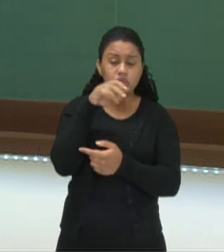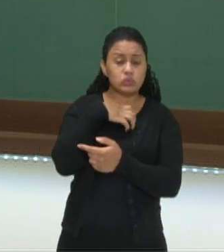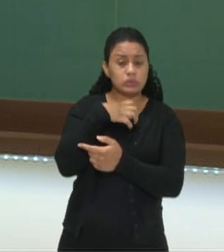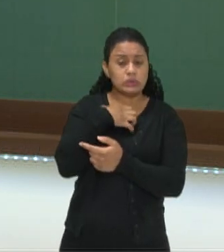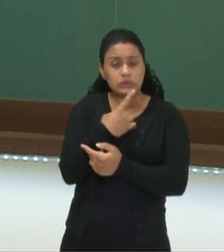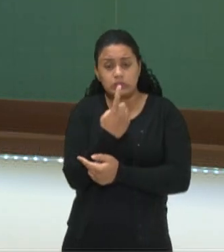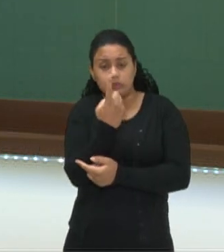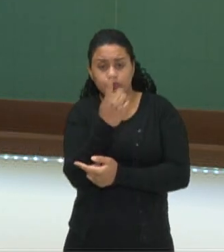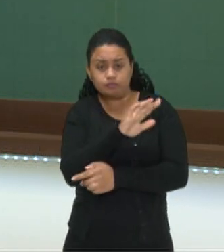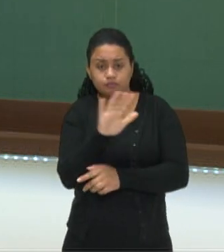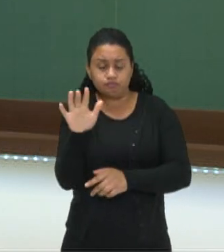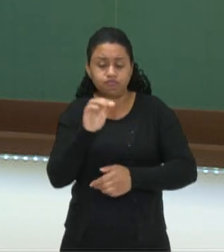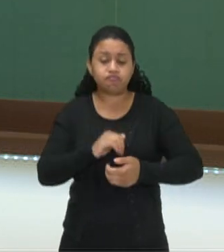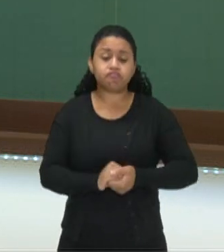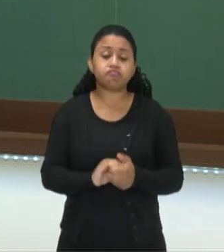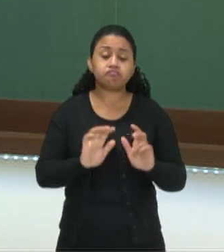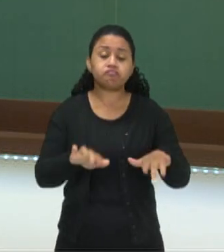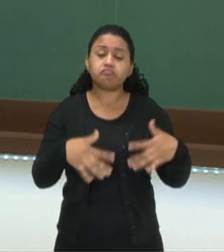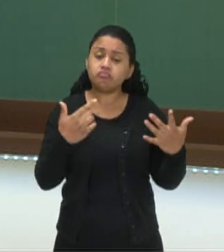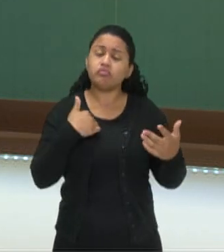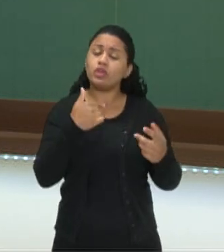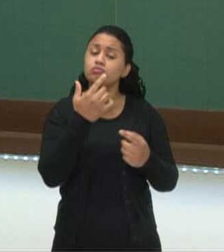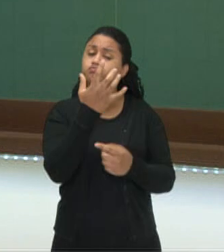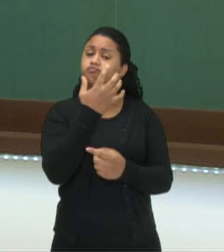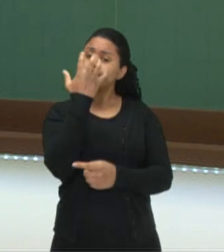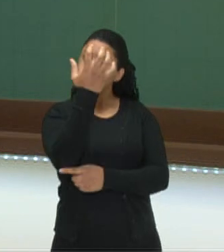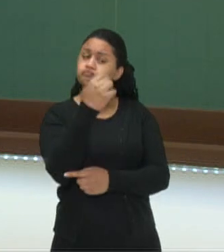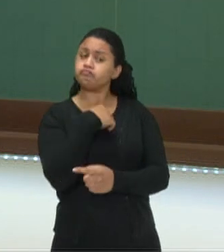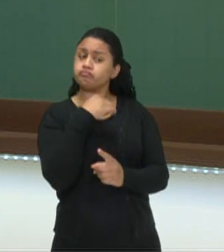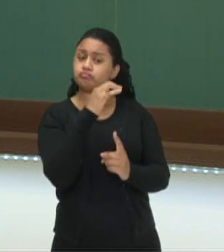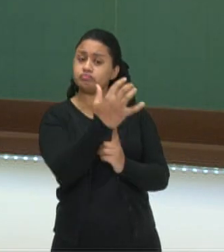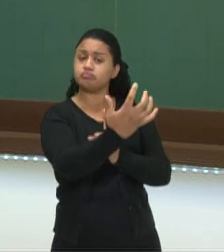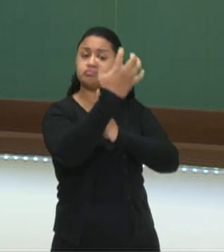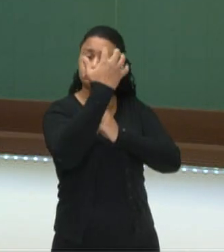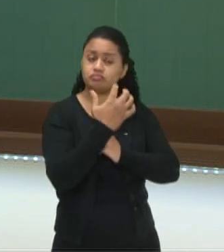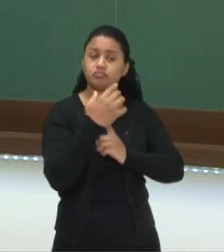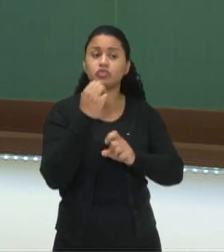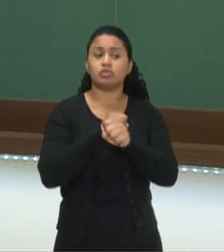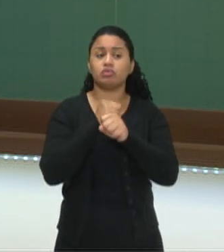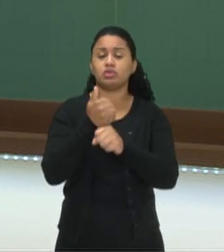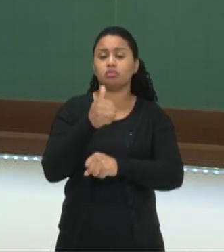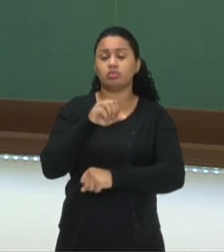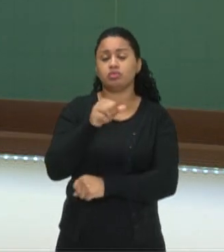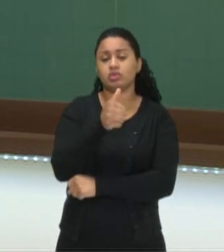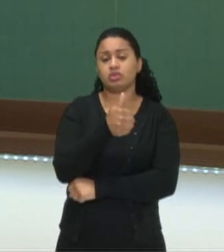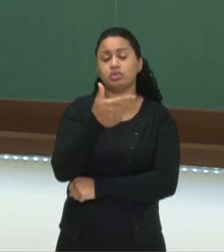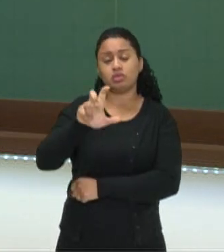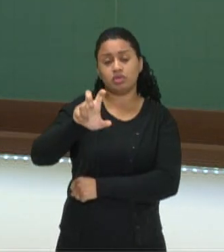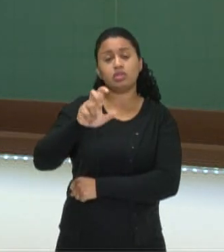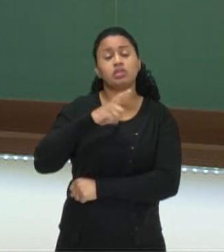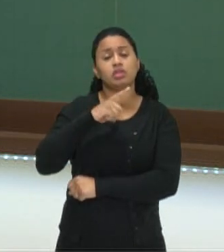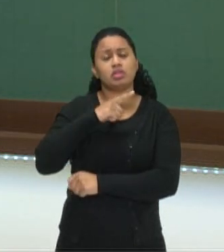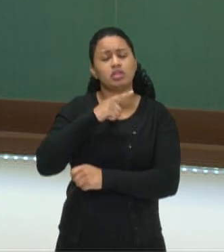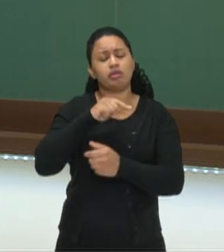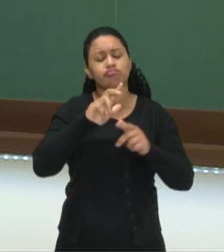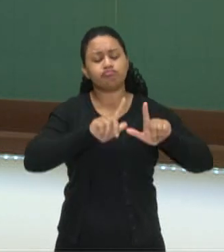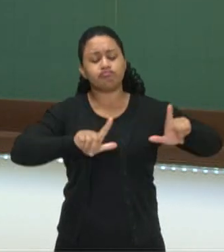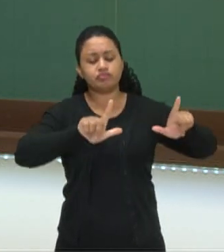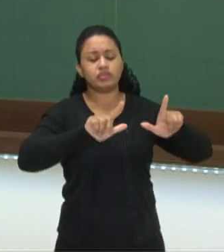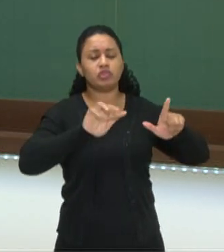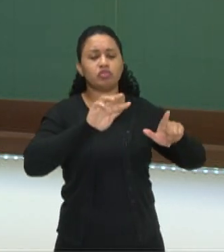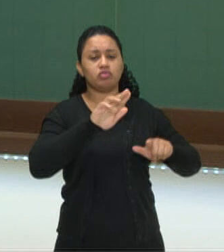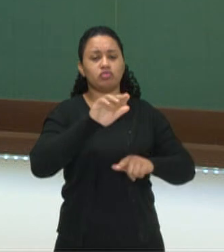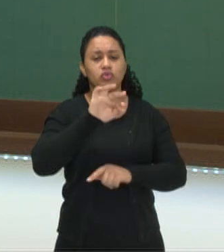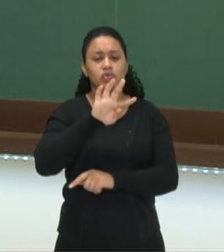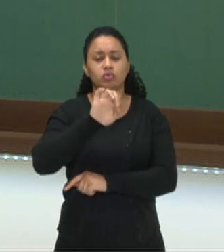forma. Isso fez com que ele se inspirasse bastante. Quando foi mais ou menos 1915, existia uma ópera futurista, que esqueci o nome agora, que ele